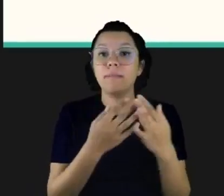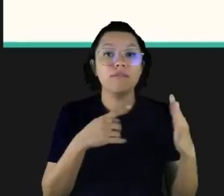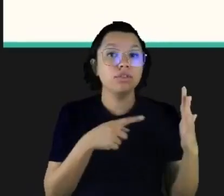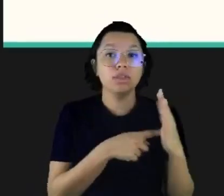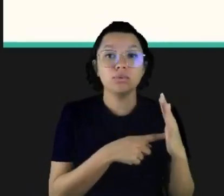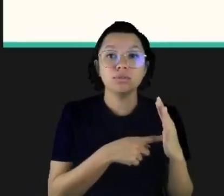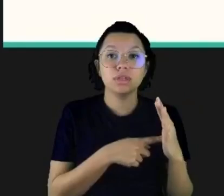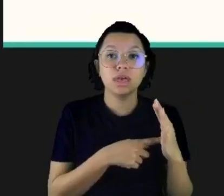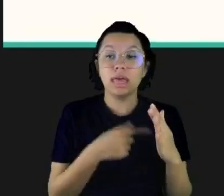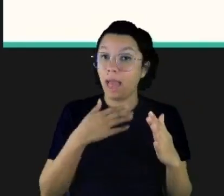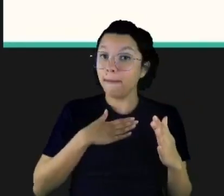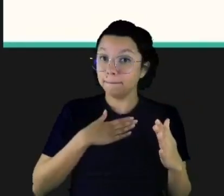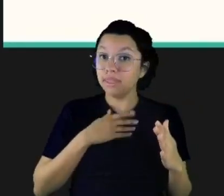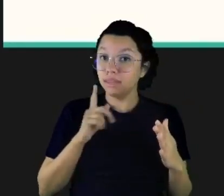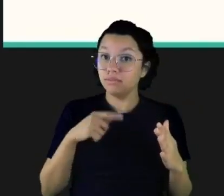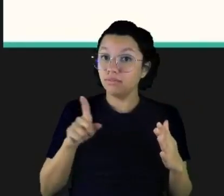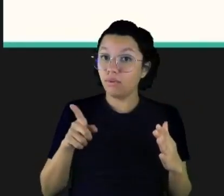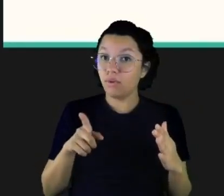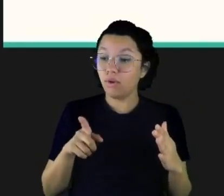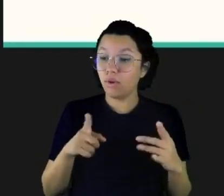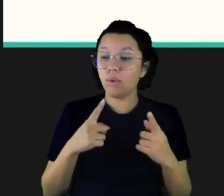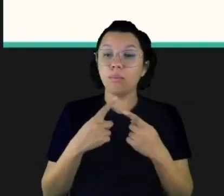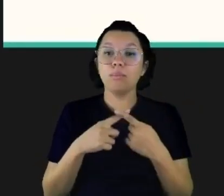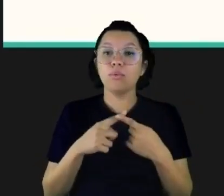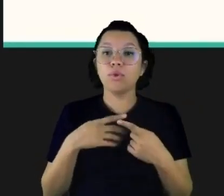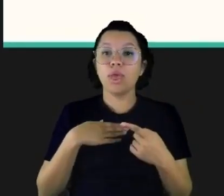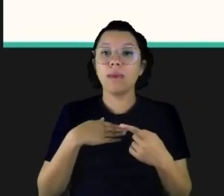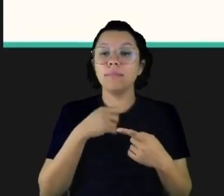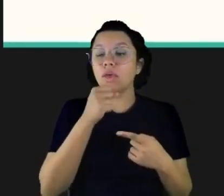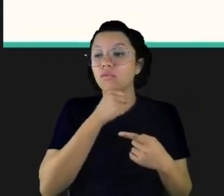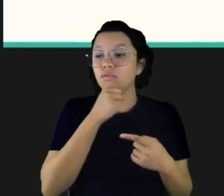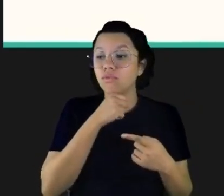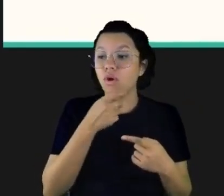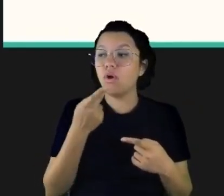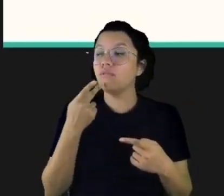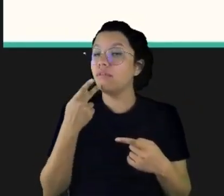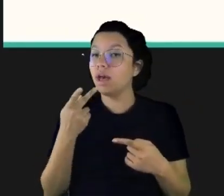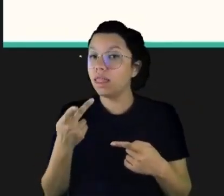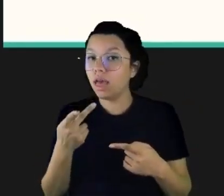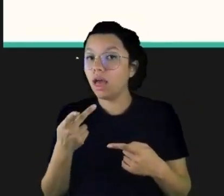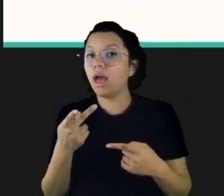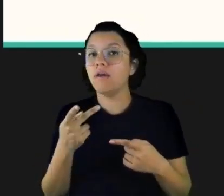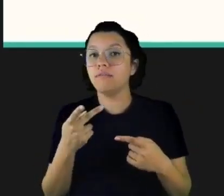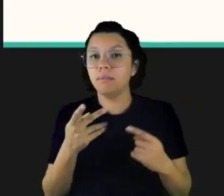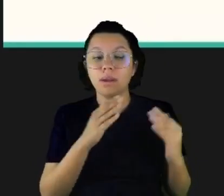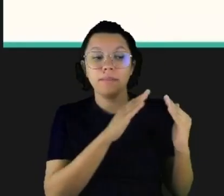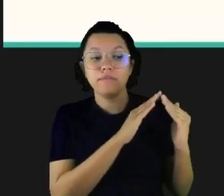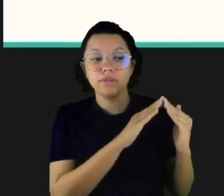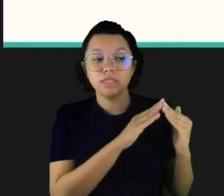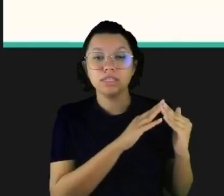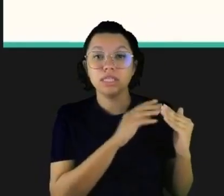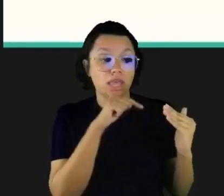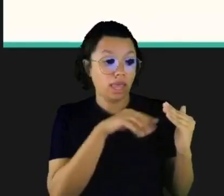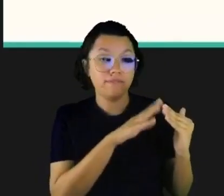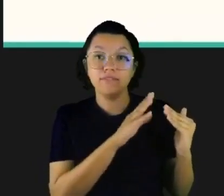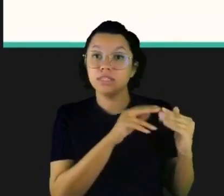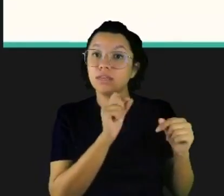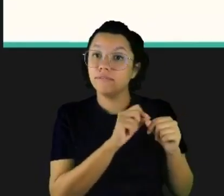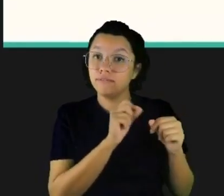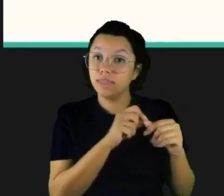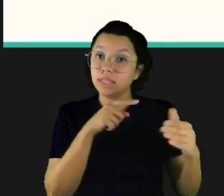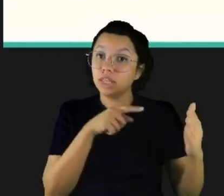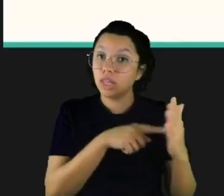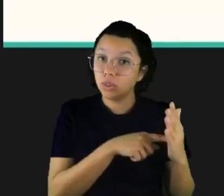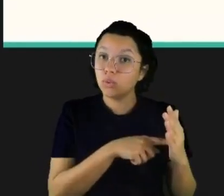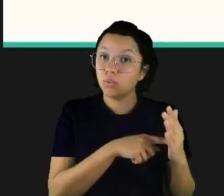isso para a vizinha, e a vizinha foi no Conselho Municipal do Idoso, fez uma denúncia de maus tratos, que a minha avó